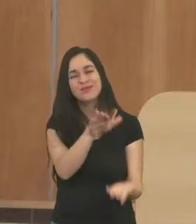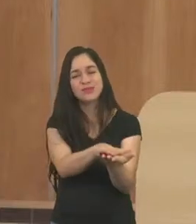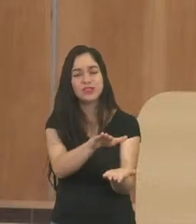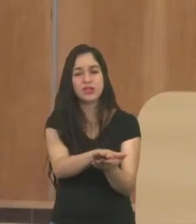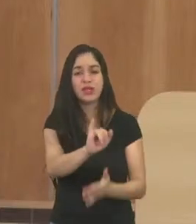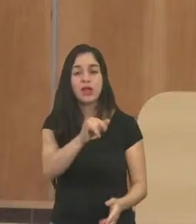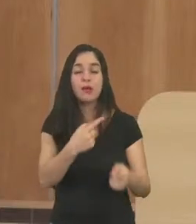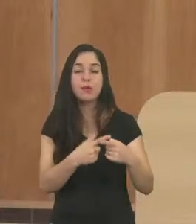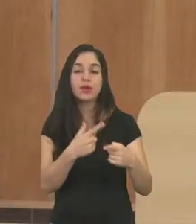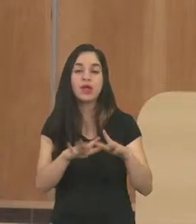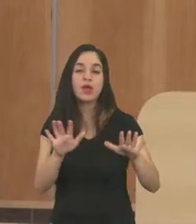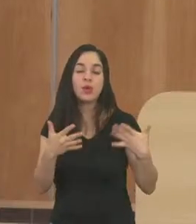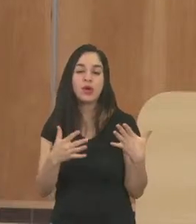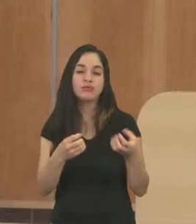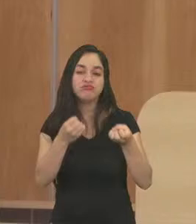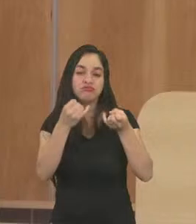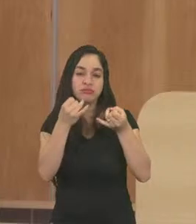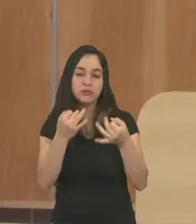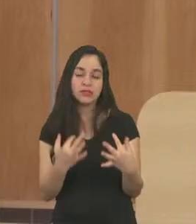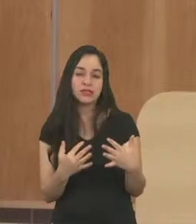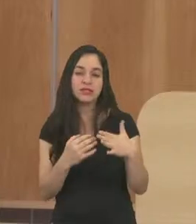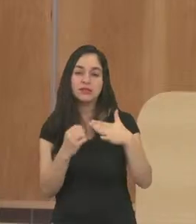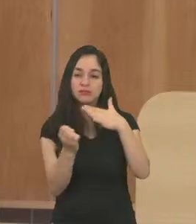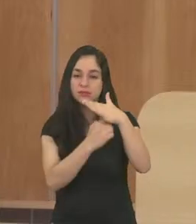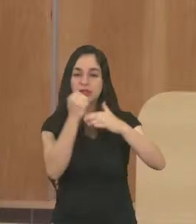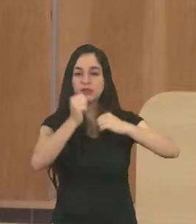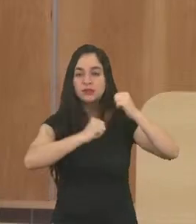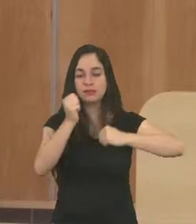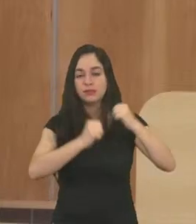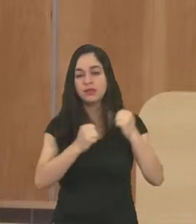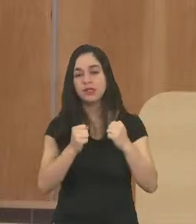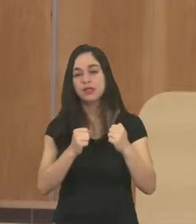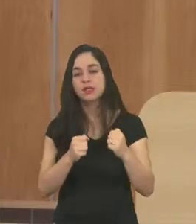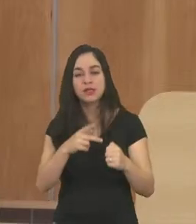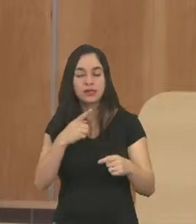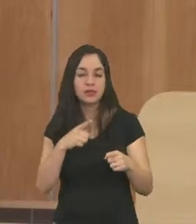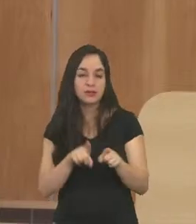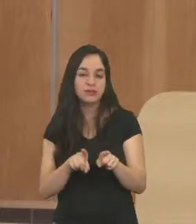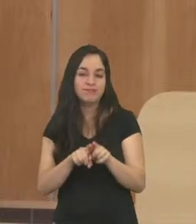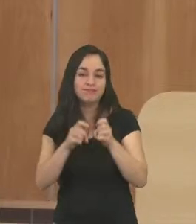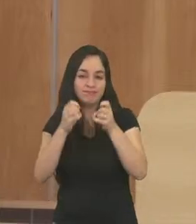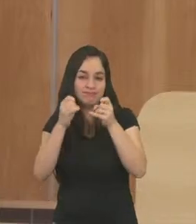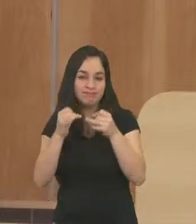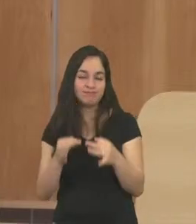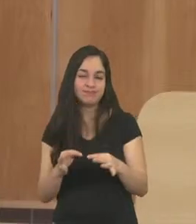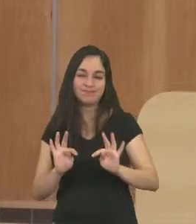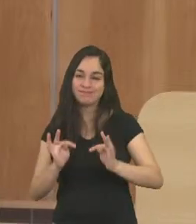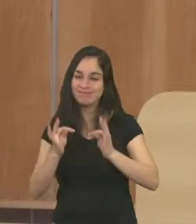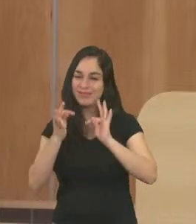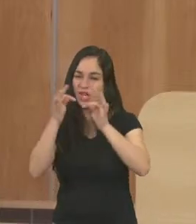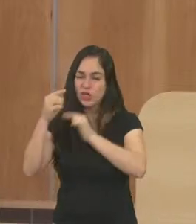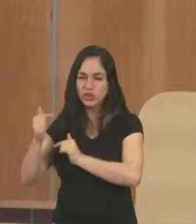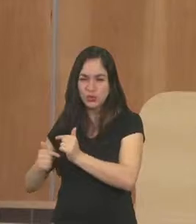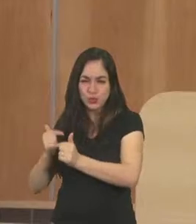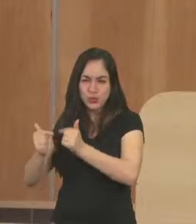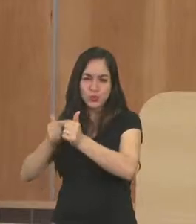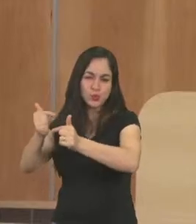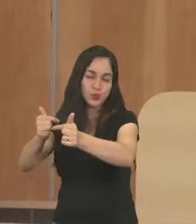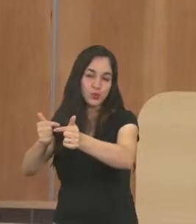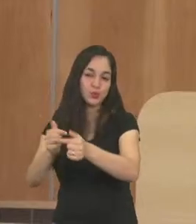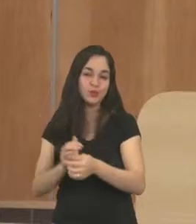quando a gente fala de indústria de defesa, a gente está falando também de geração de tecnologia. E